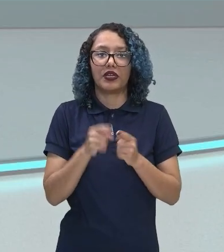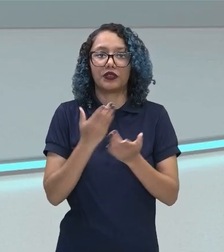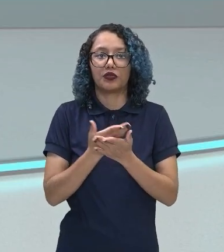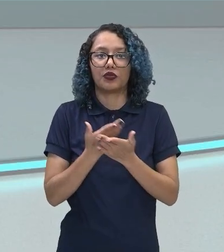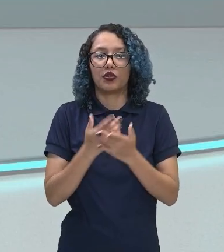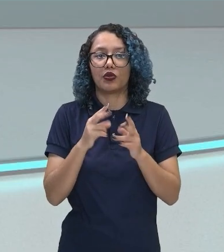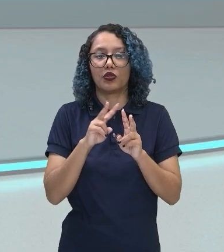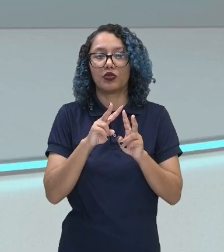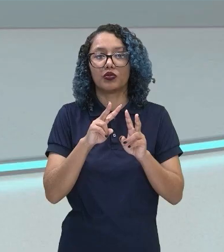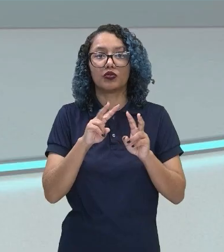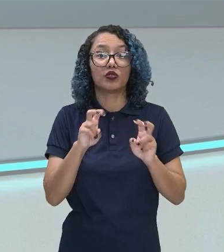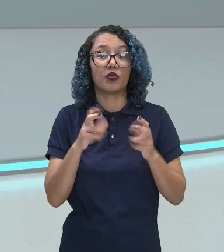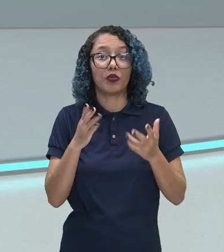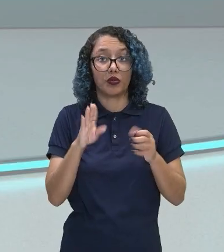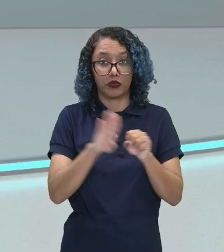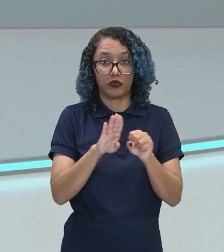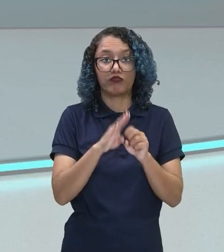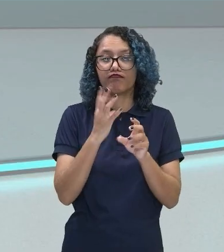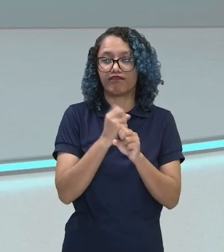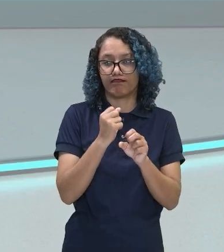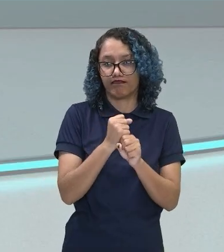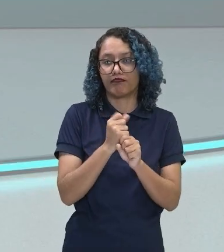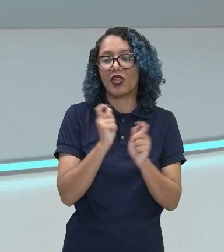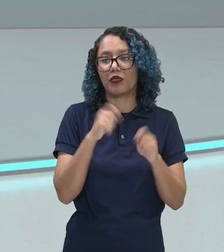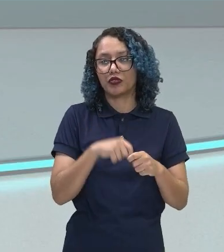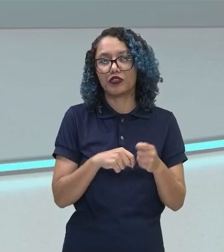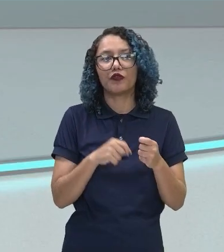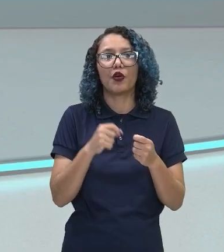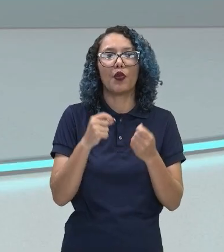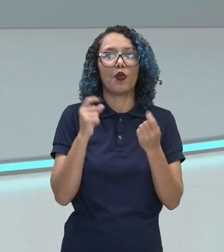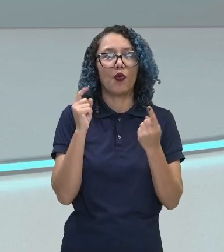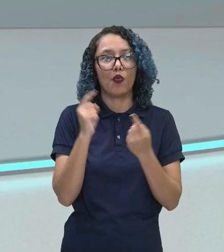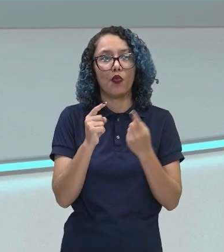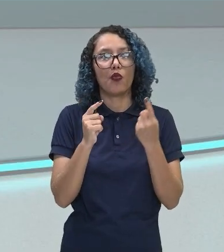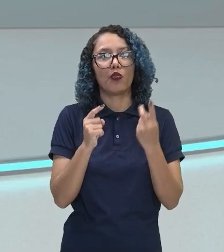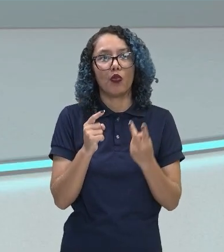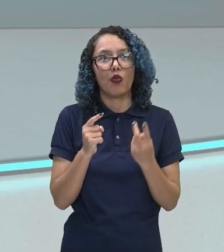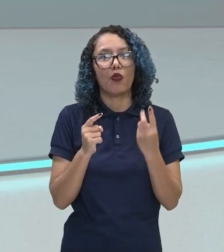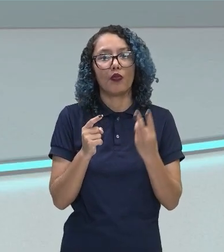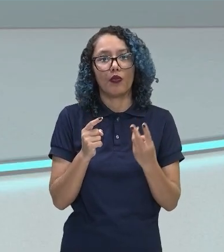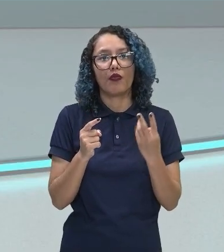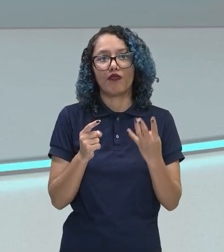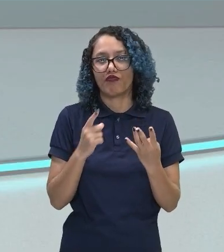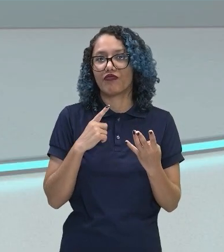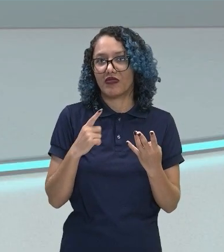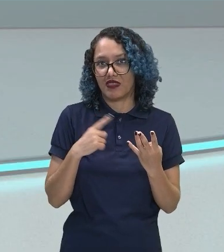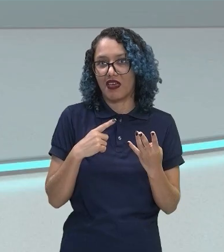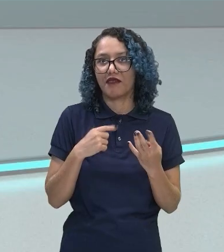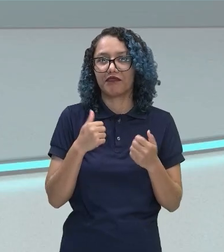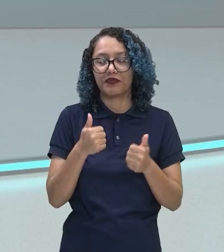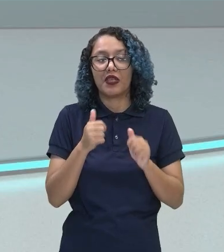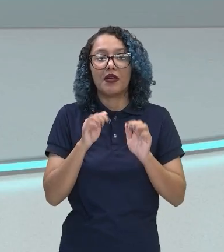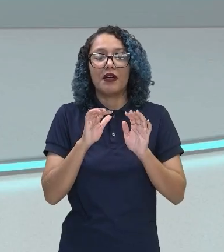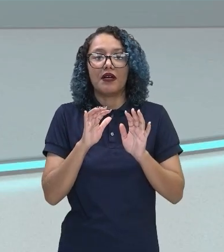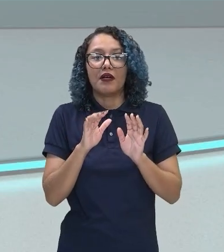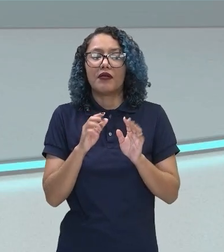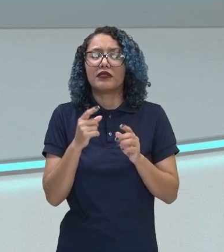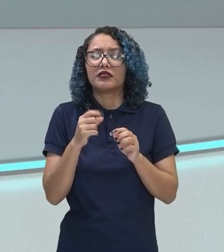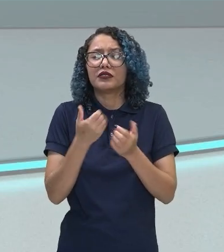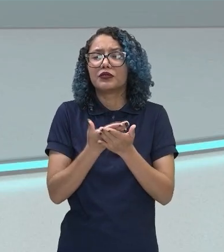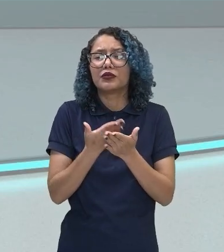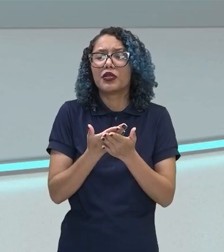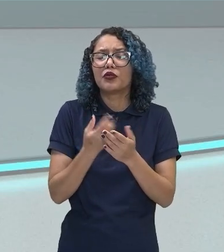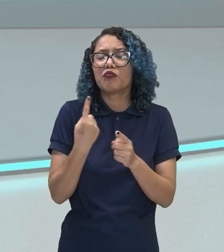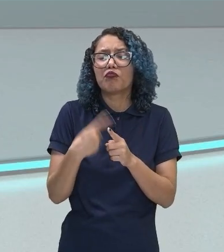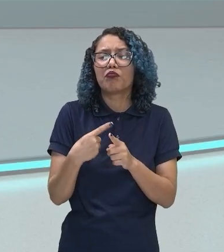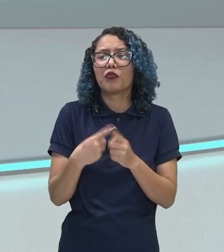substantivos contáveis, que são aqueles que eu consigo contar em unidades, em itens, tá? Para que a gente está vendo isso? Porque há regras